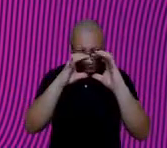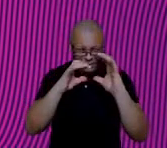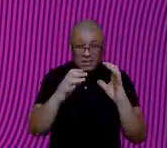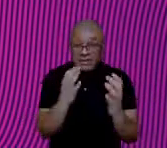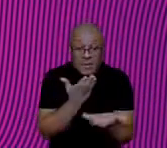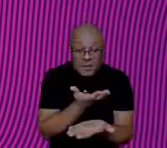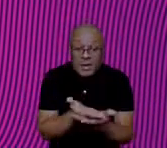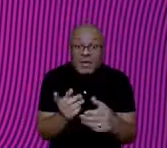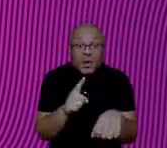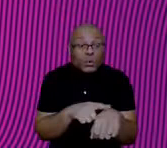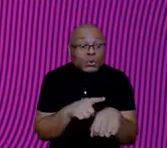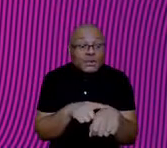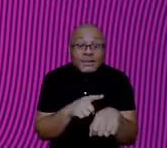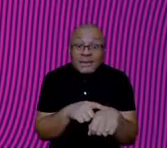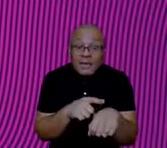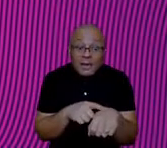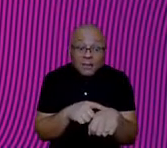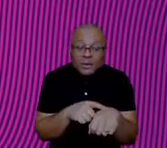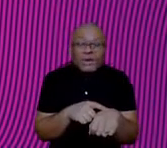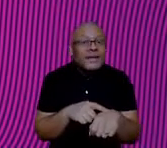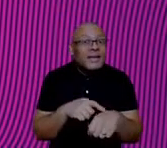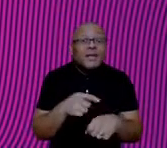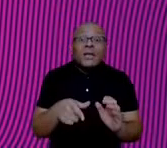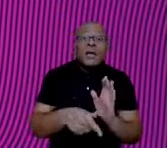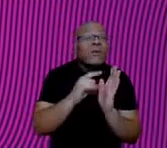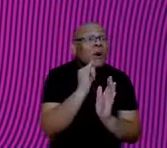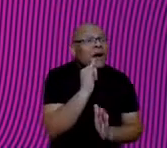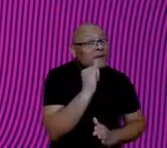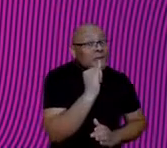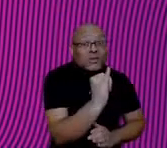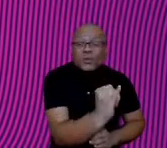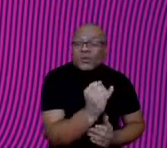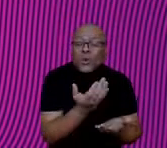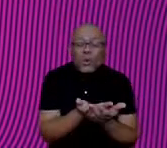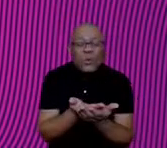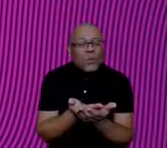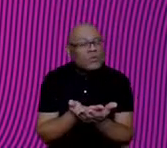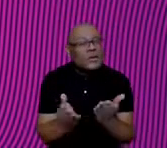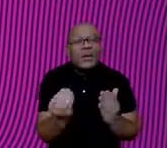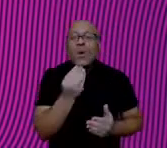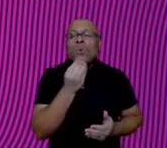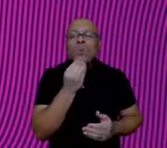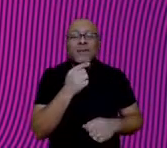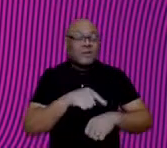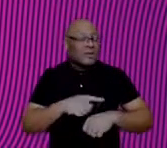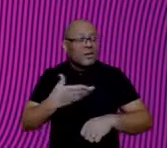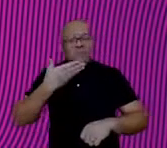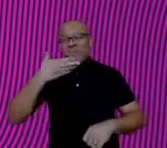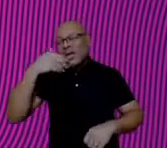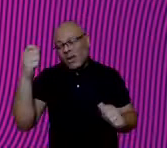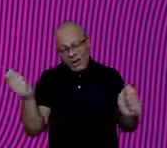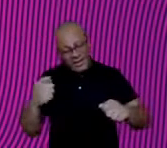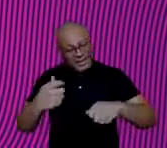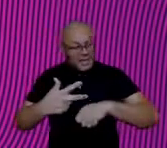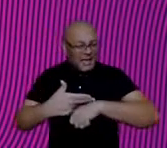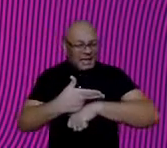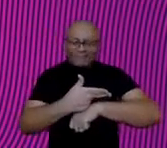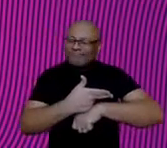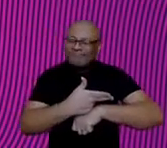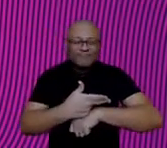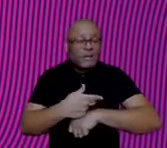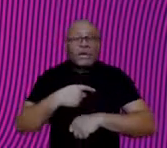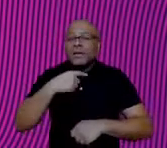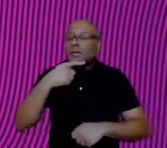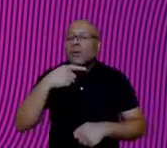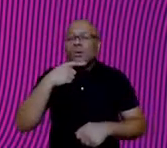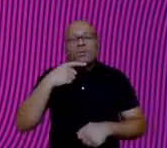timing? Não indicou antes, ou perdeu aquele momento que o paciente promete se beneficiar, ele não consegue mais operar. O cirurgião fala